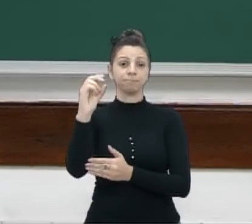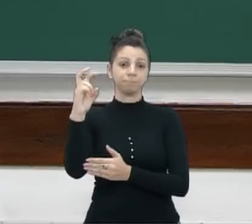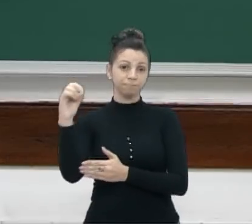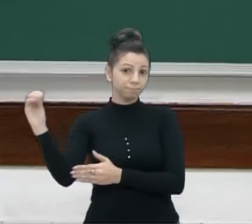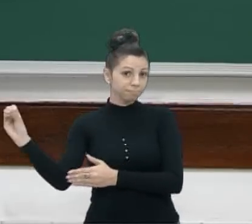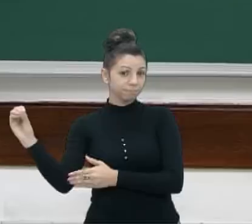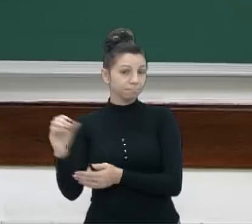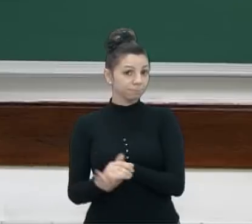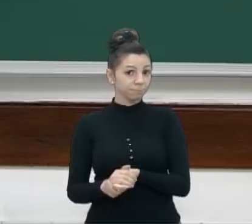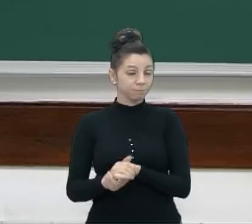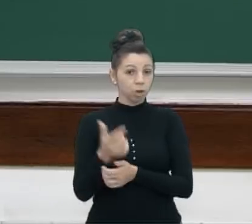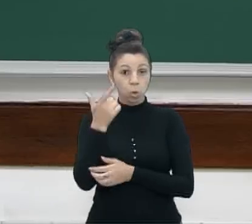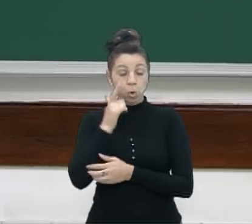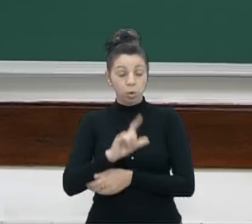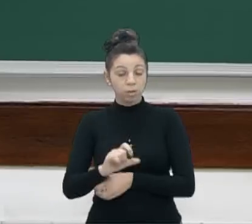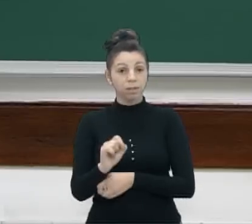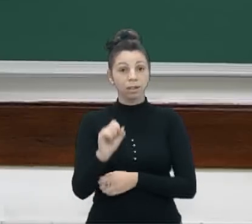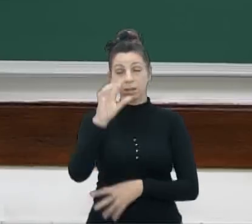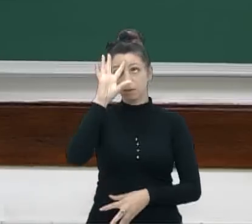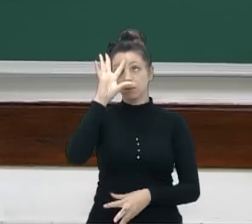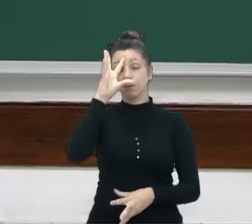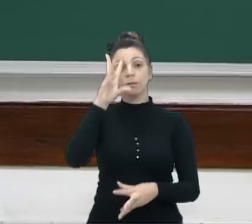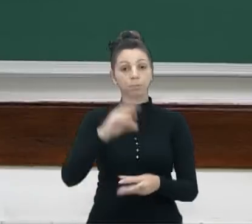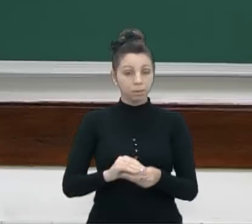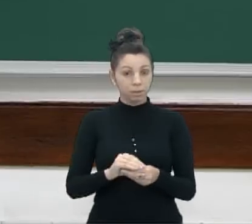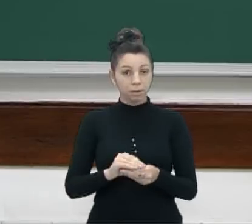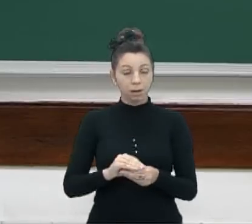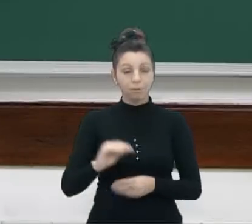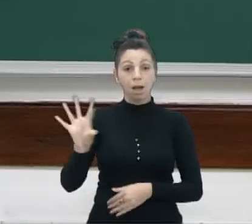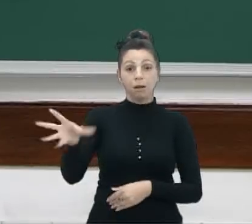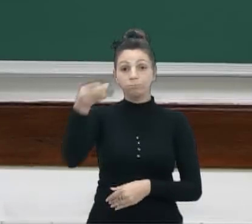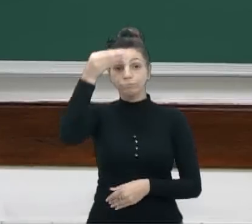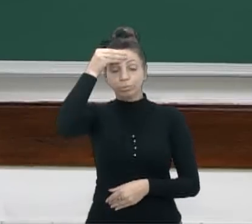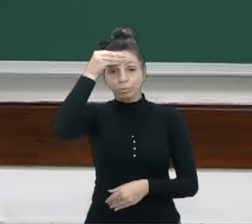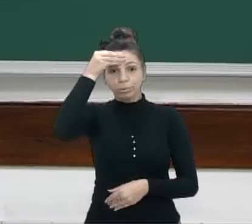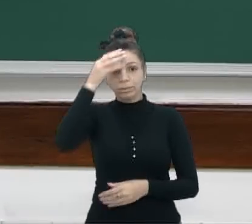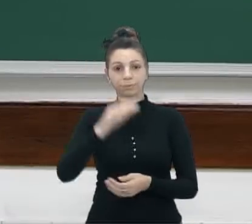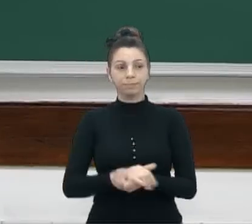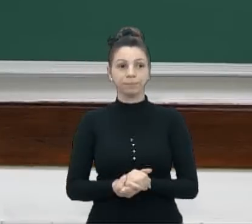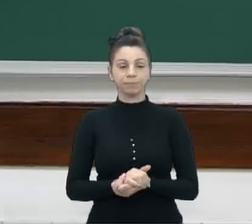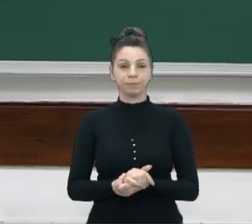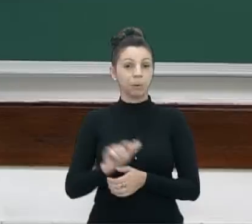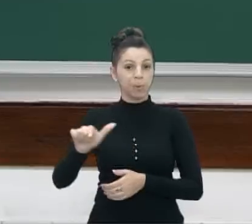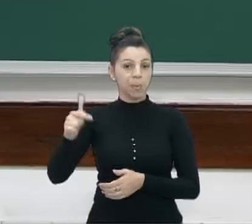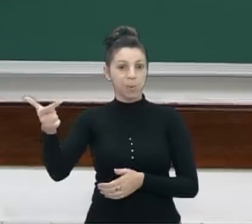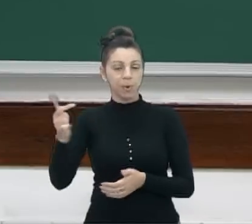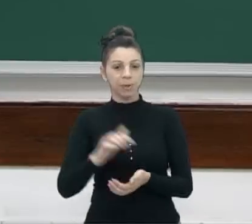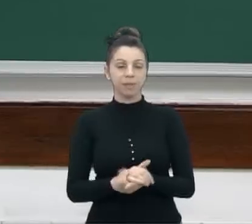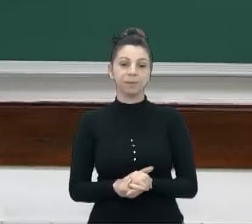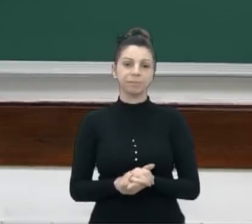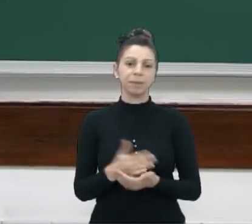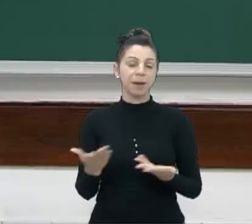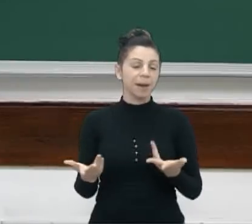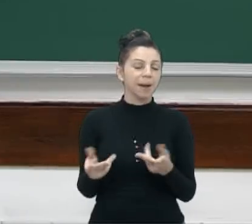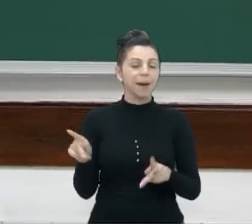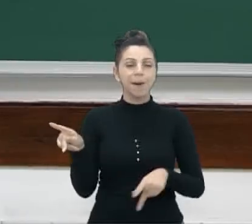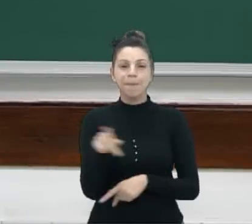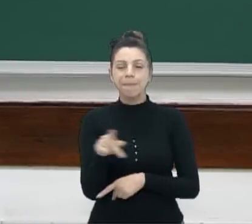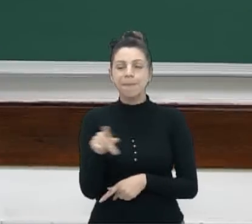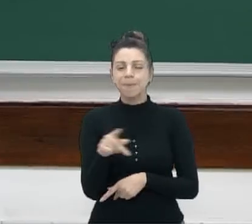Conseguiram entender? Conseguiram guardar isso daí? Vamos para um próximo. Ai, professora, que